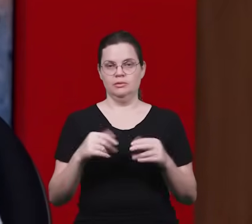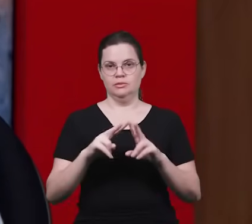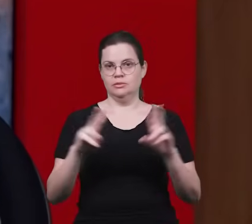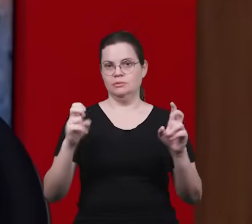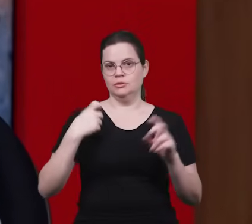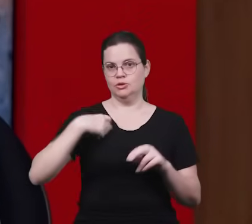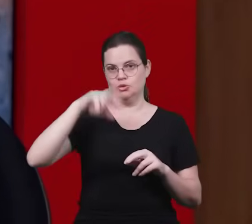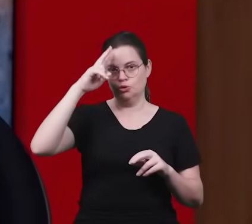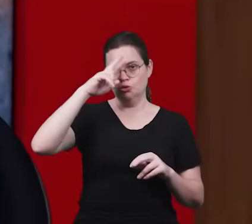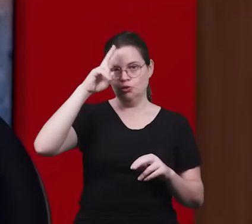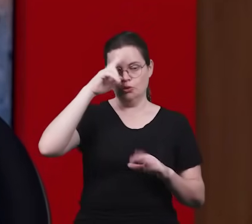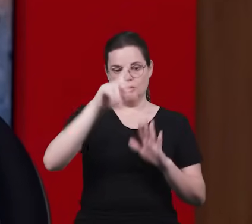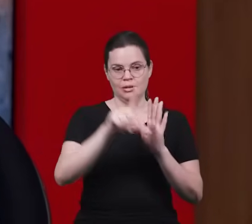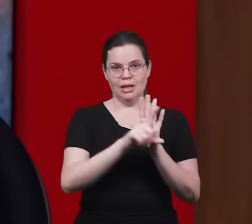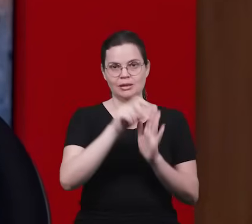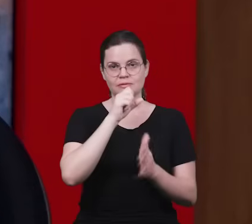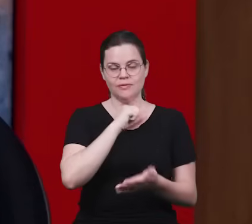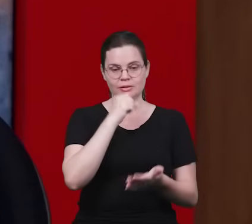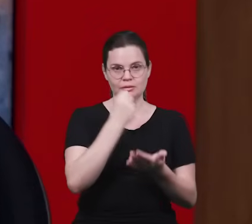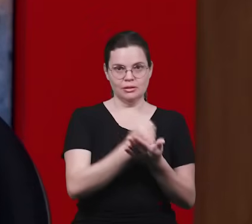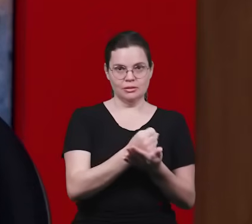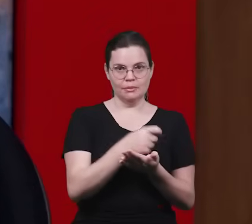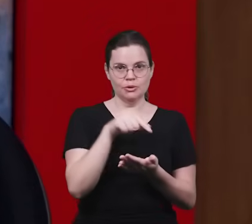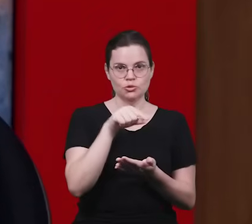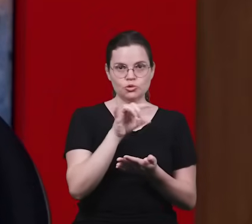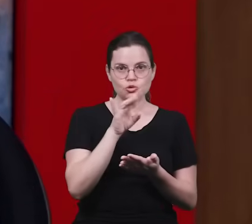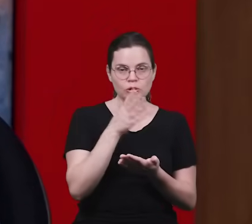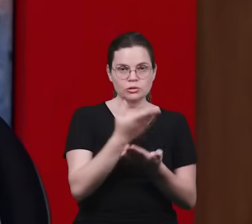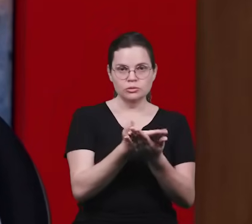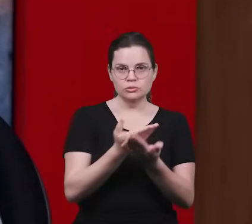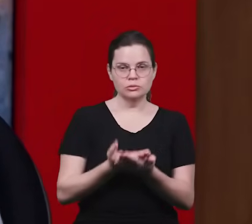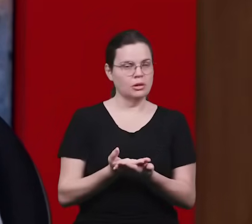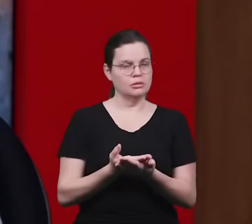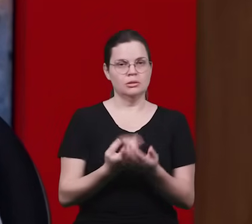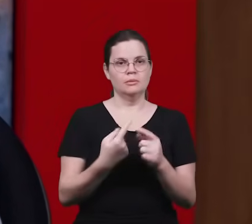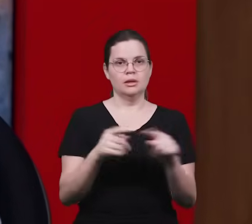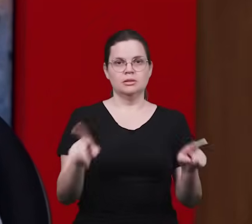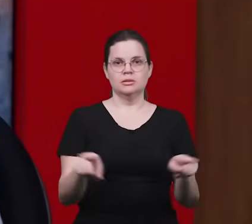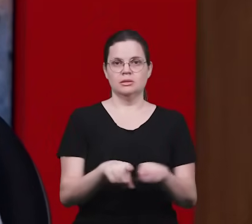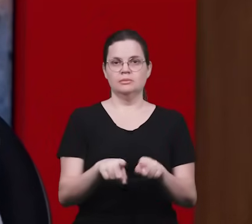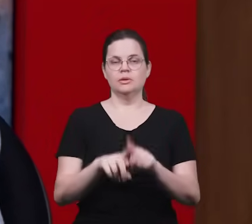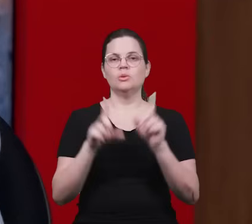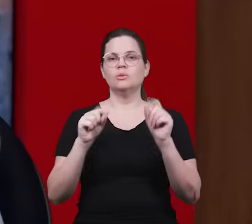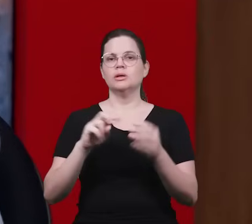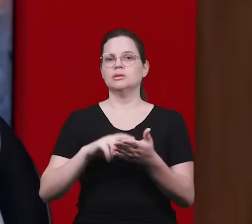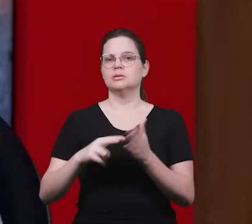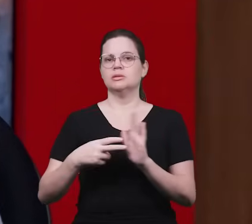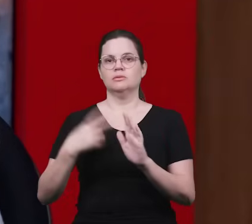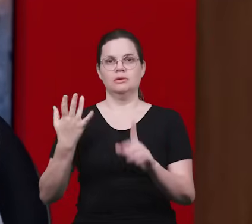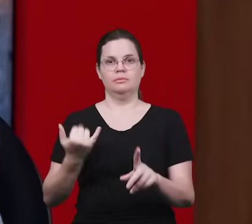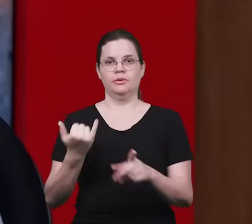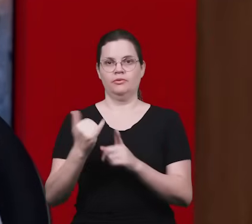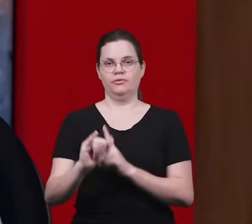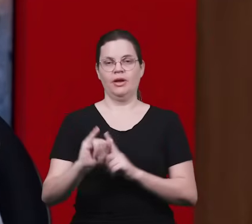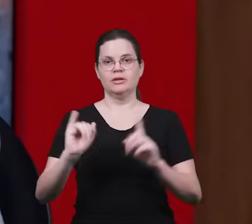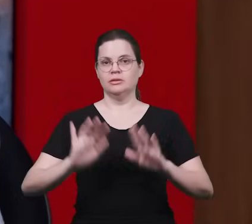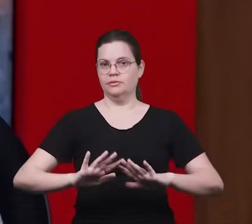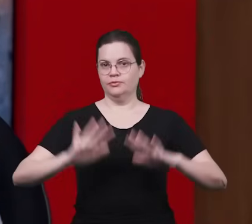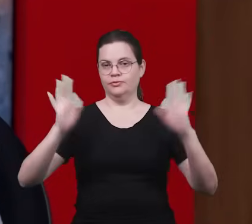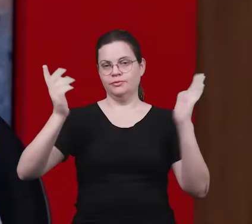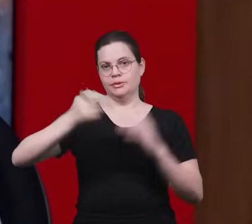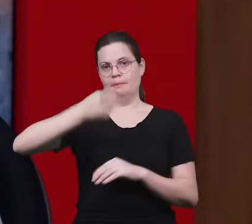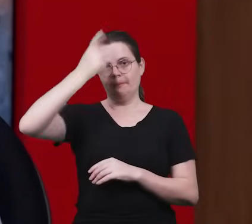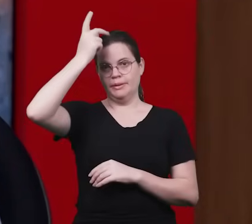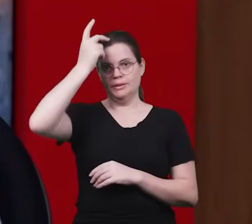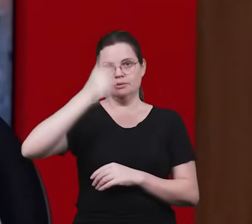histórica da própria lei e vamos abordar agora o sentido profético, qual a aplicação profética dessa festa